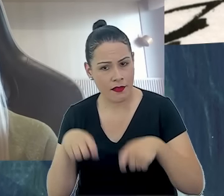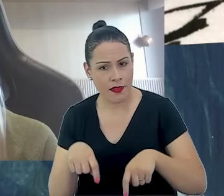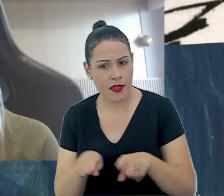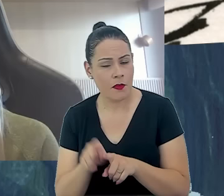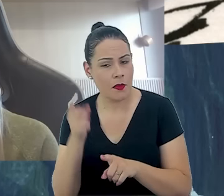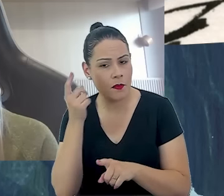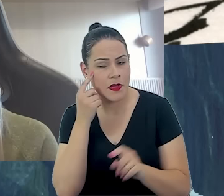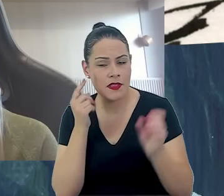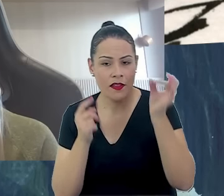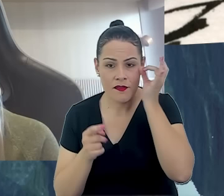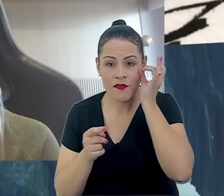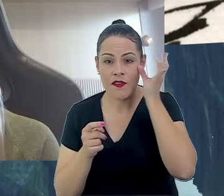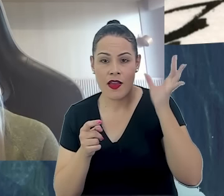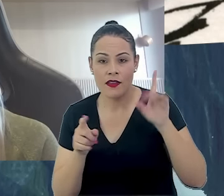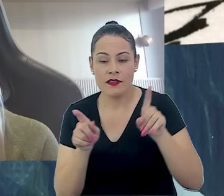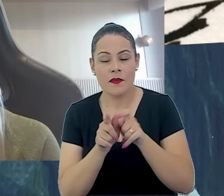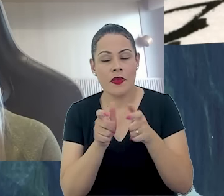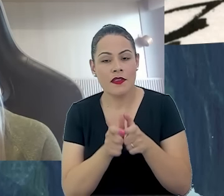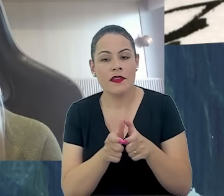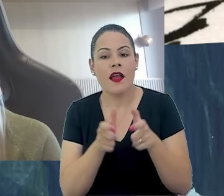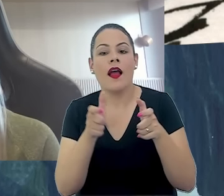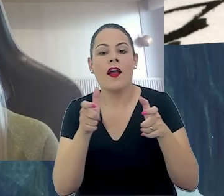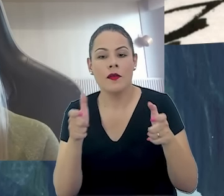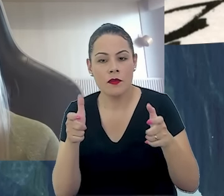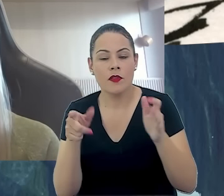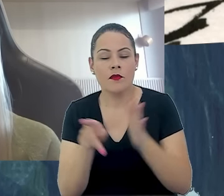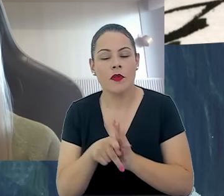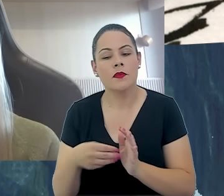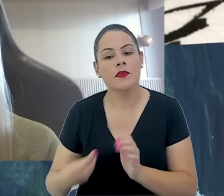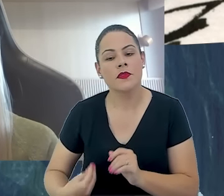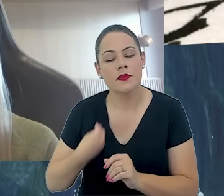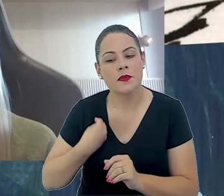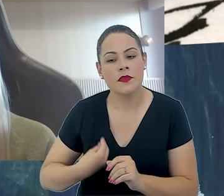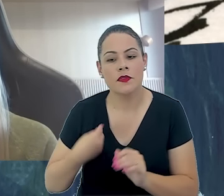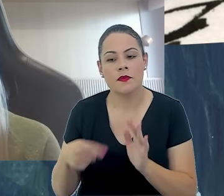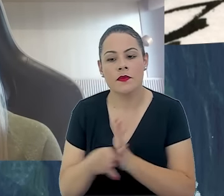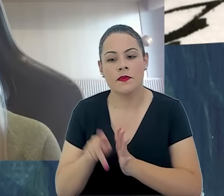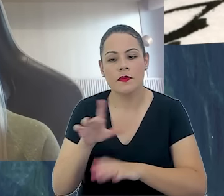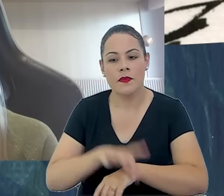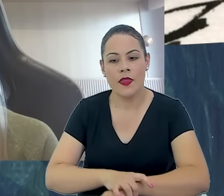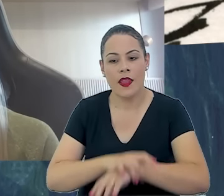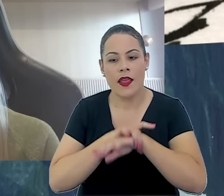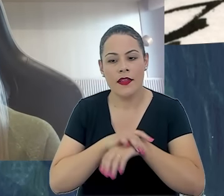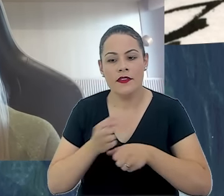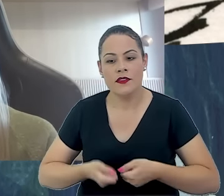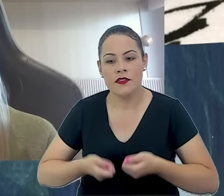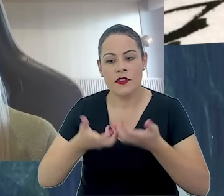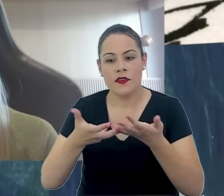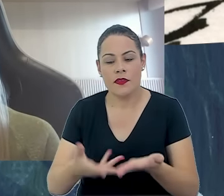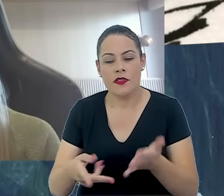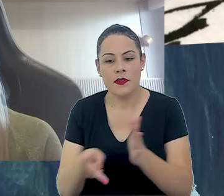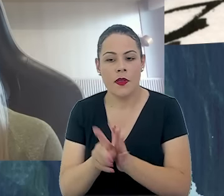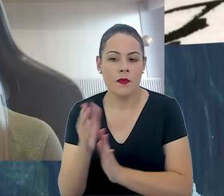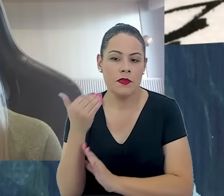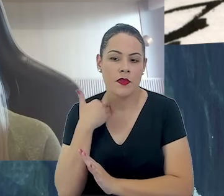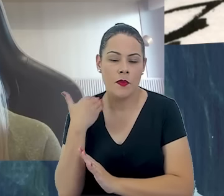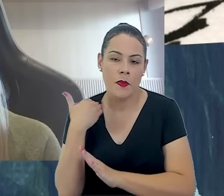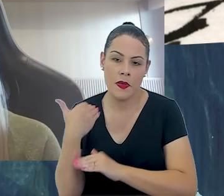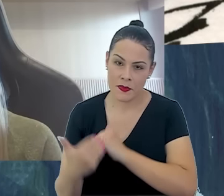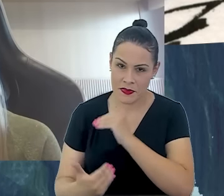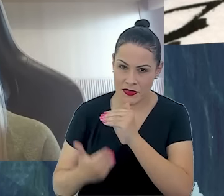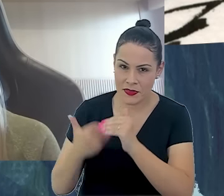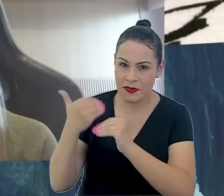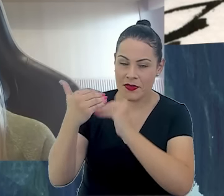ser inclusive até facilitado e aumentado pela presença de garantias oferecidas por bancos